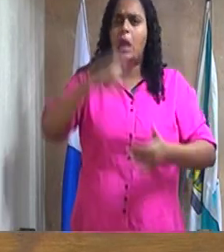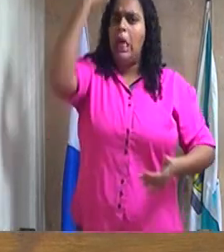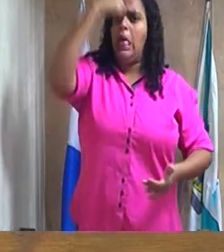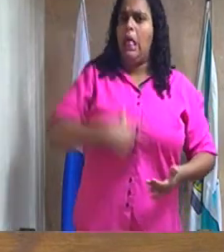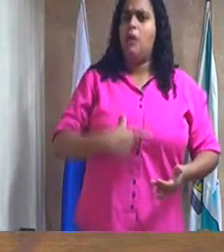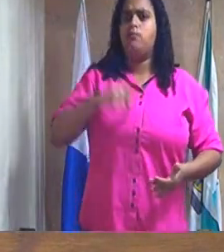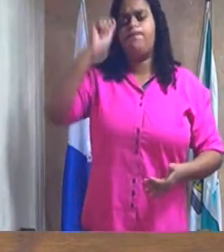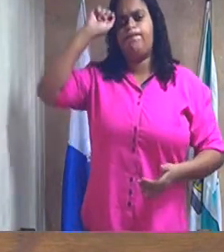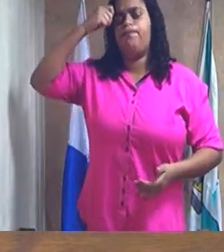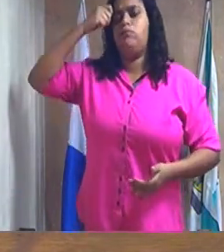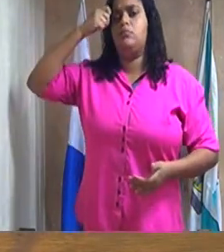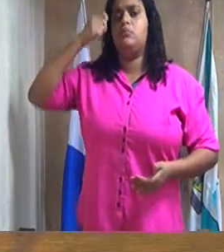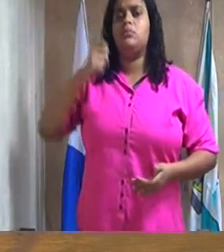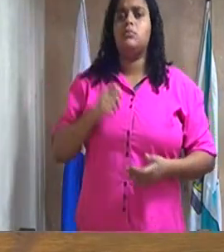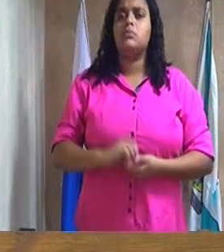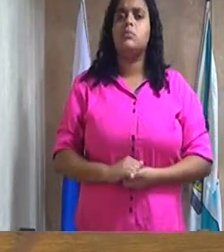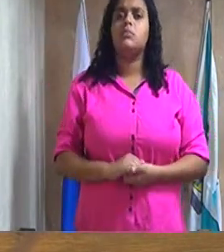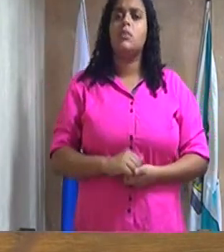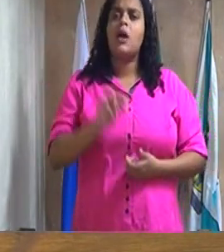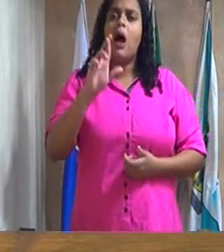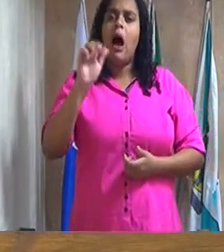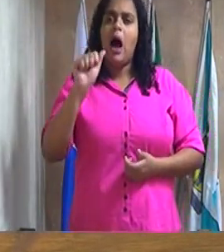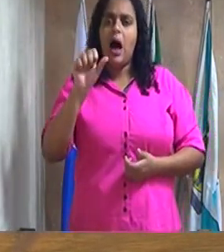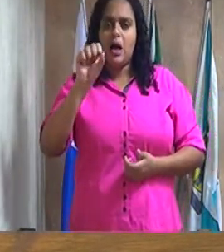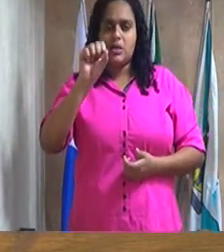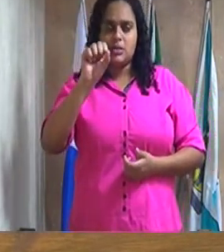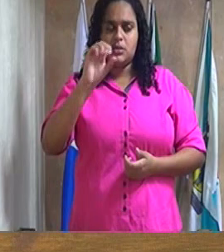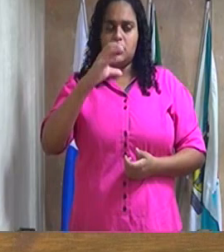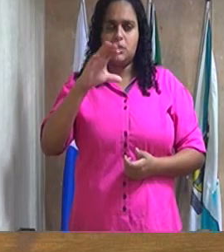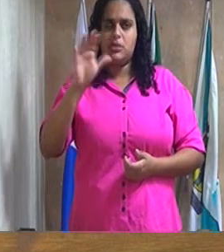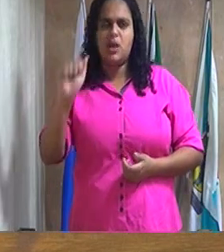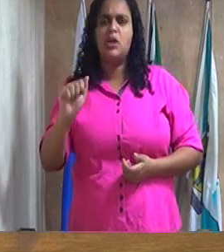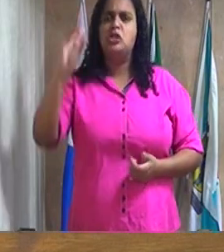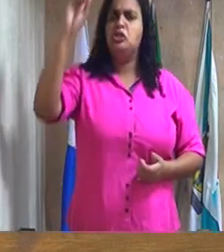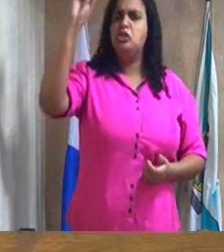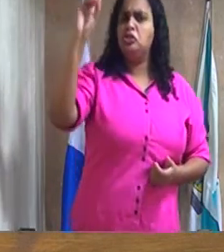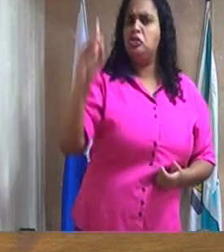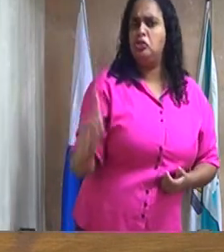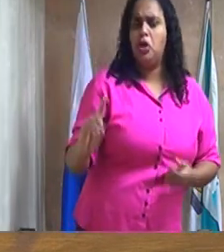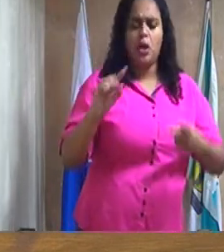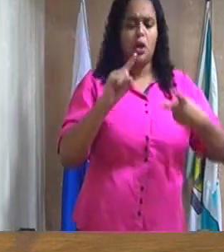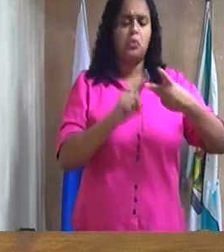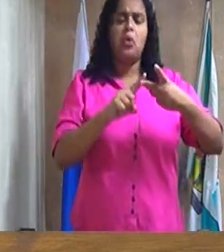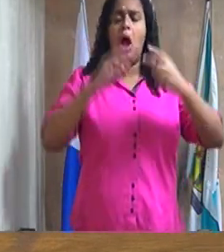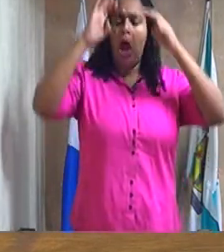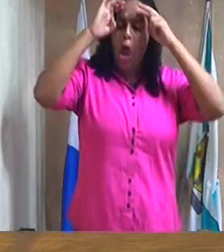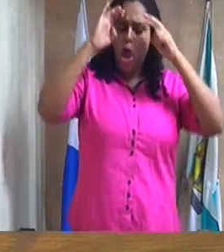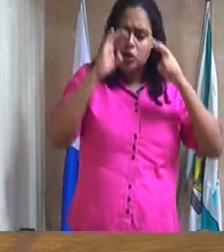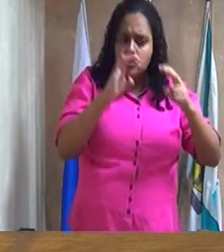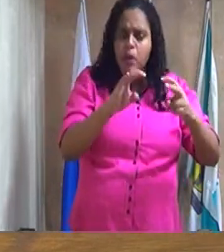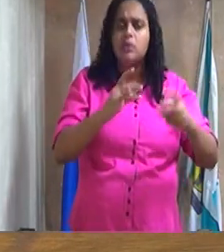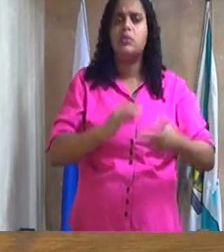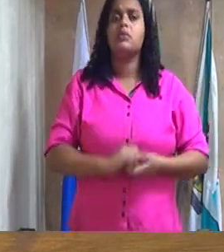negra em defesa dos direitos, do respeito